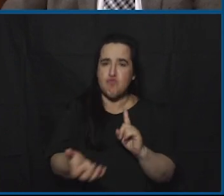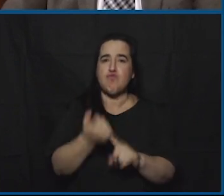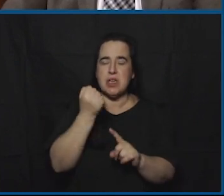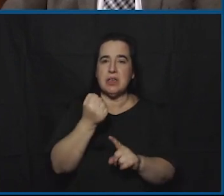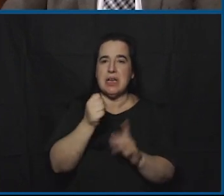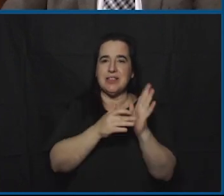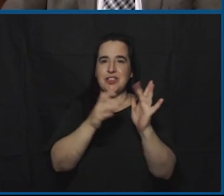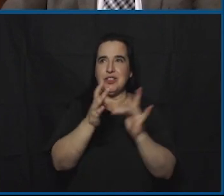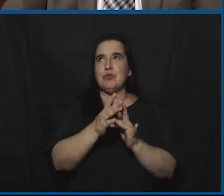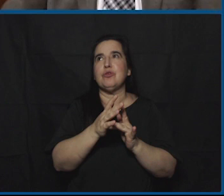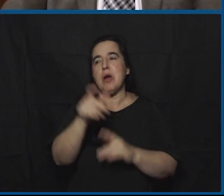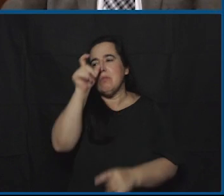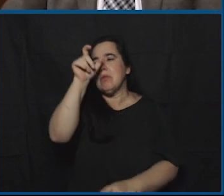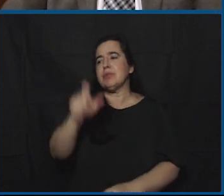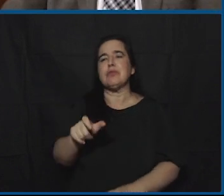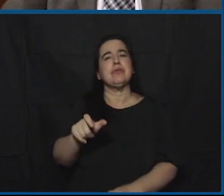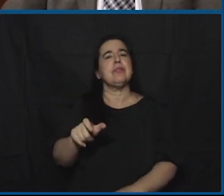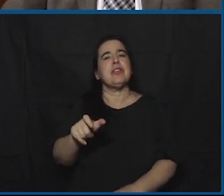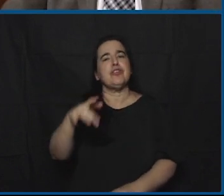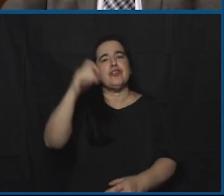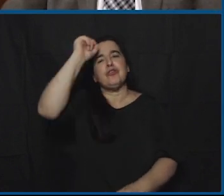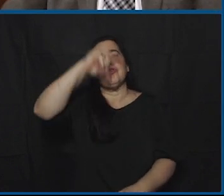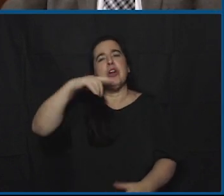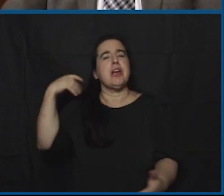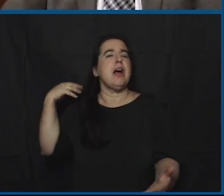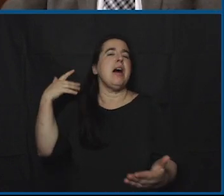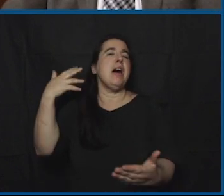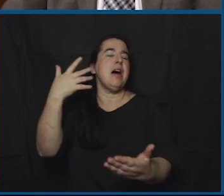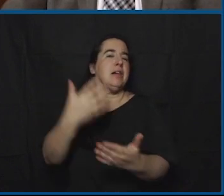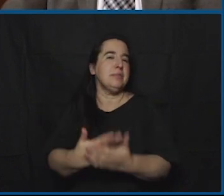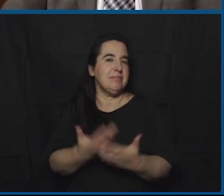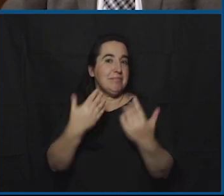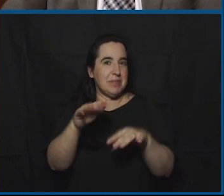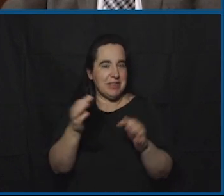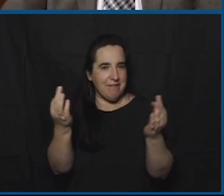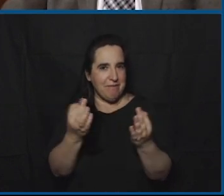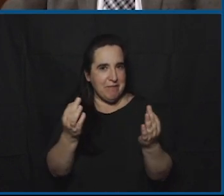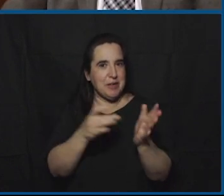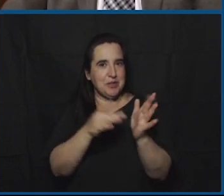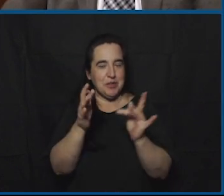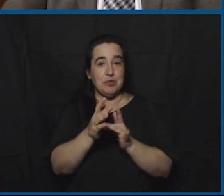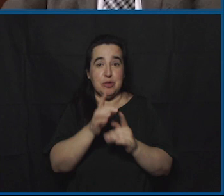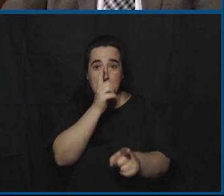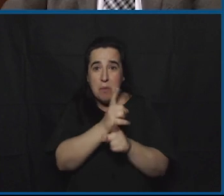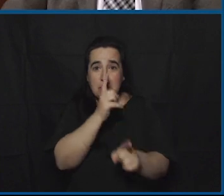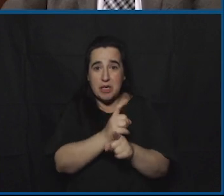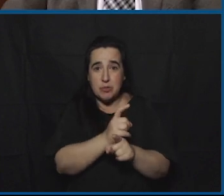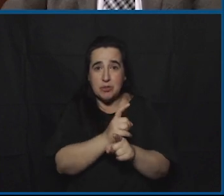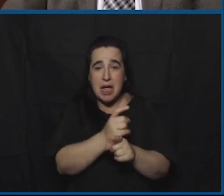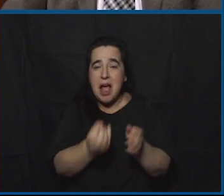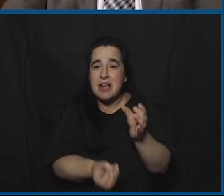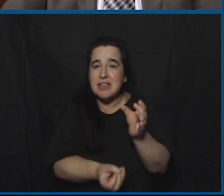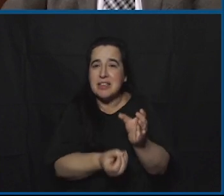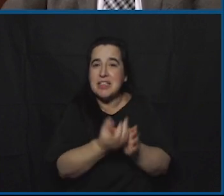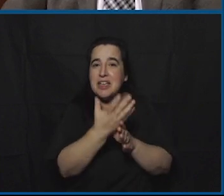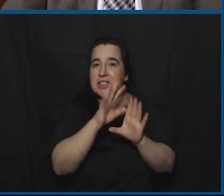aquela personagem histórica que viveu naqueles anos, como os judeus estão a tentar interpretar, mas Jesus é o mesmo que estava na criação, Jesus é o mesmo que, de